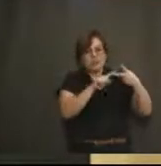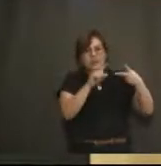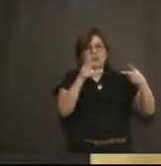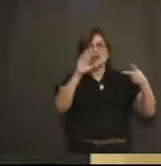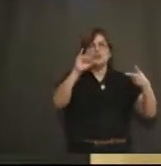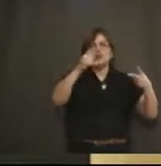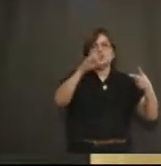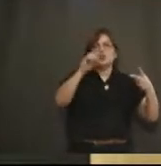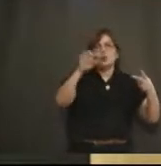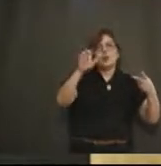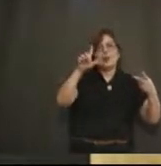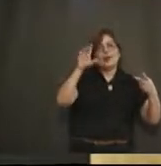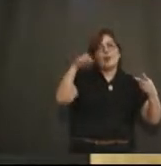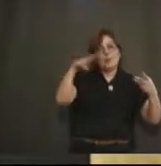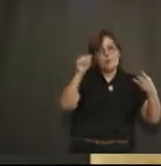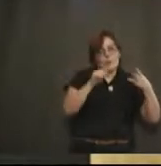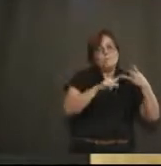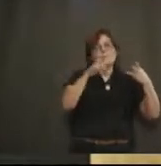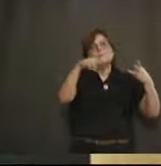da Pró-Reitoria de Extensão,